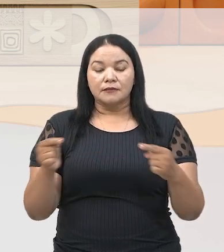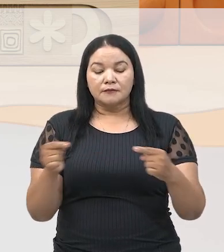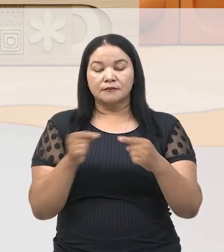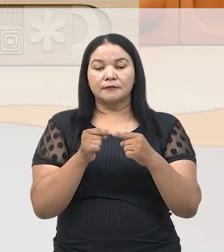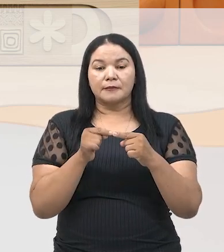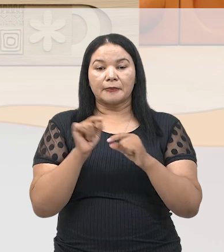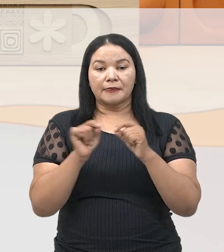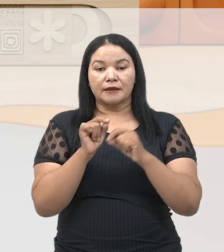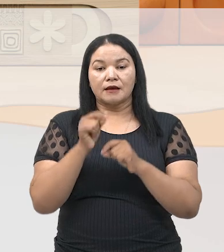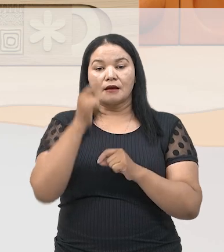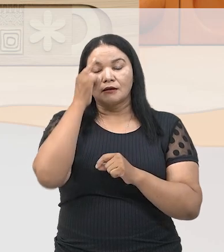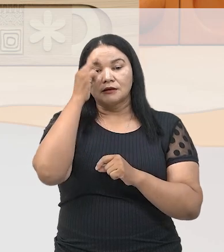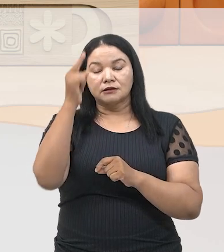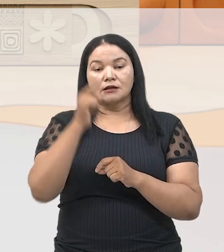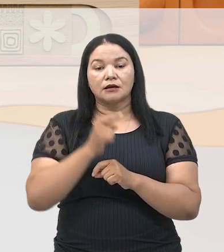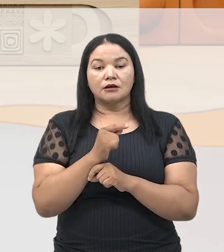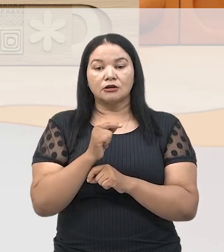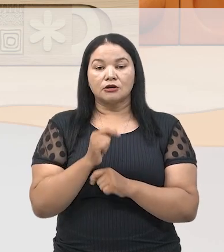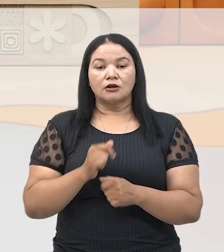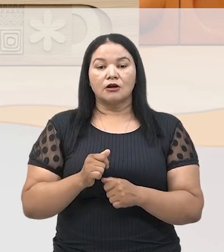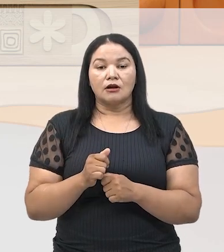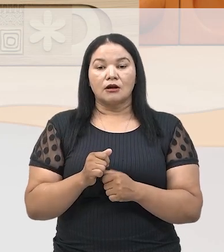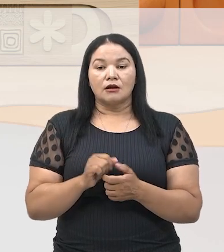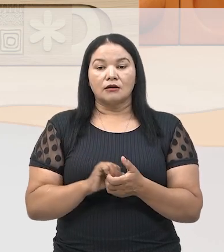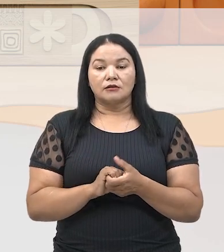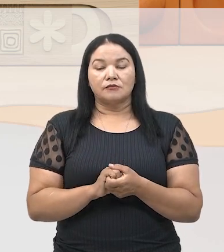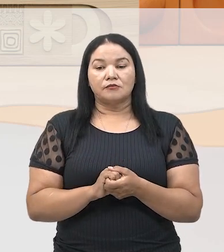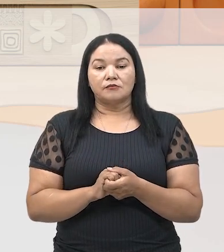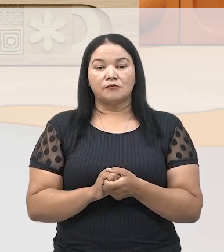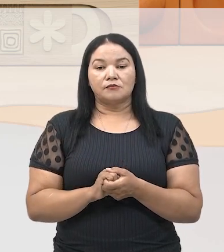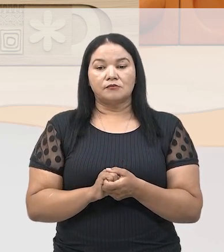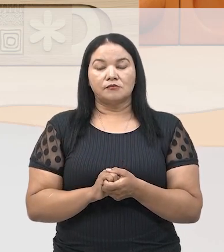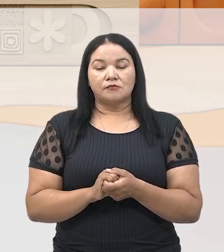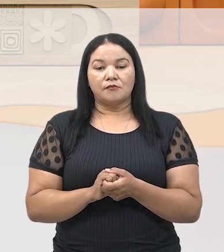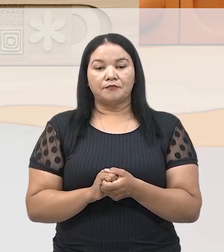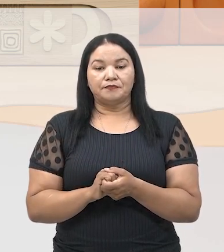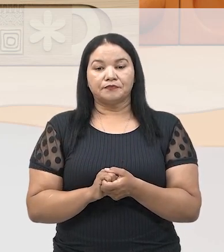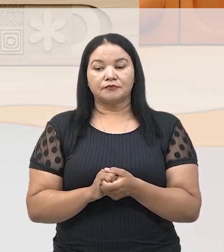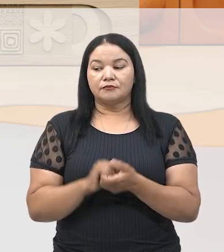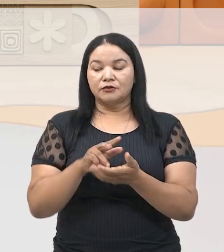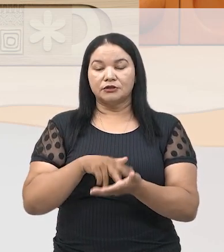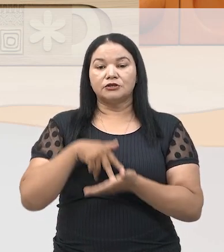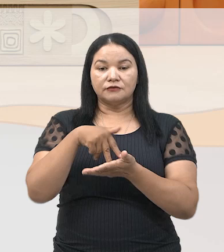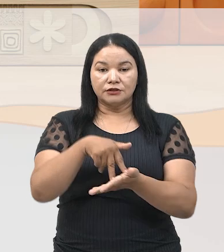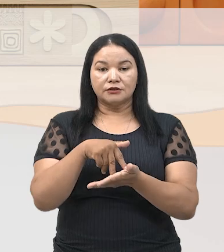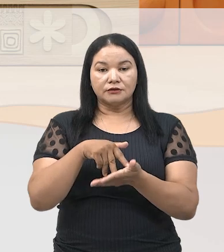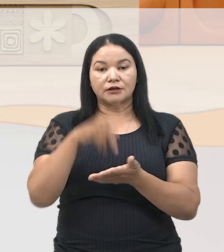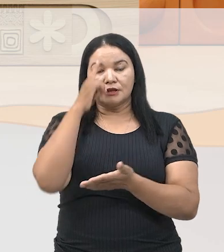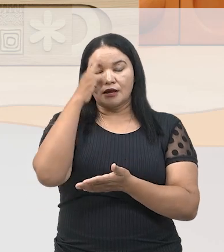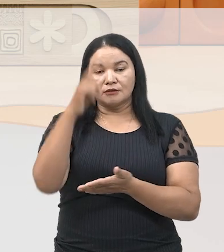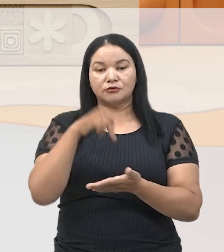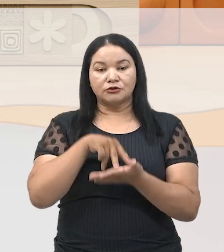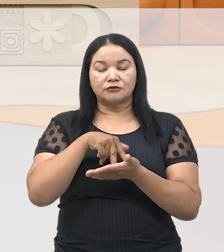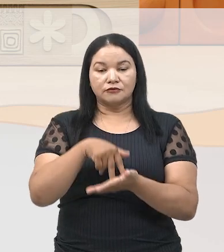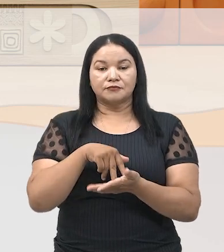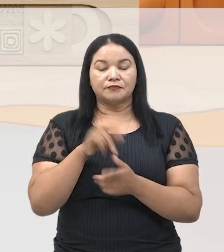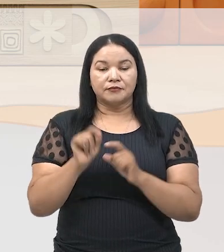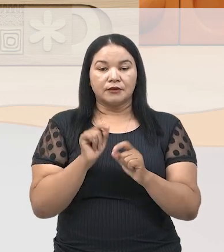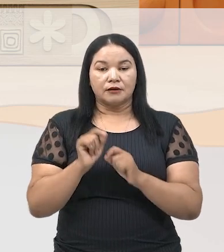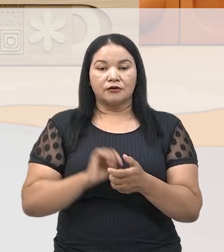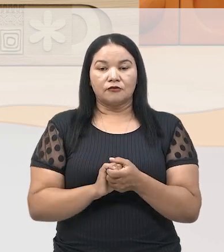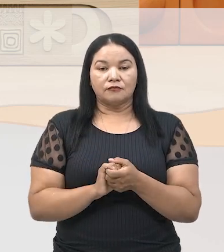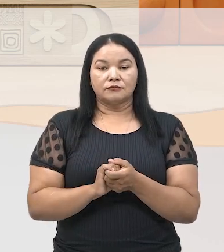às ideias positivistas. Então, vamos observar a filosofia positivista idealizada